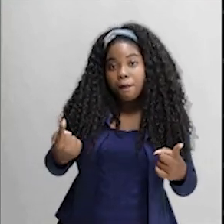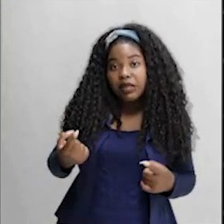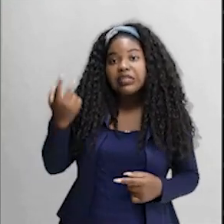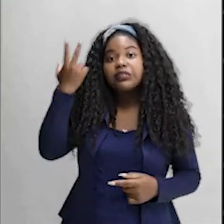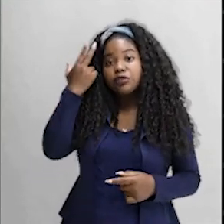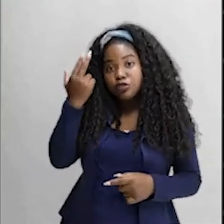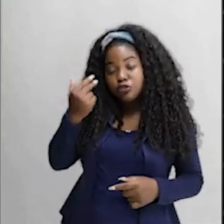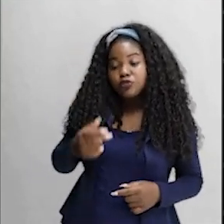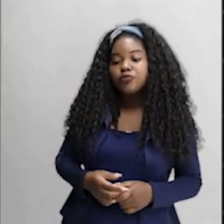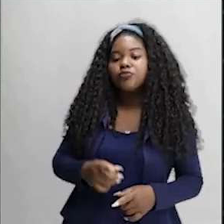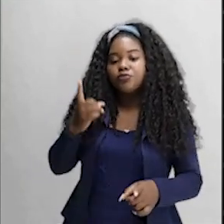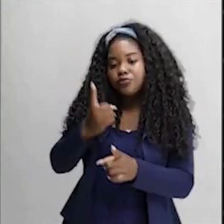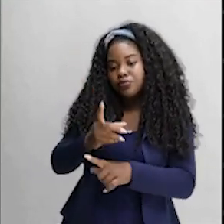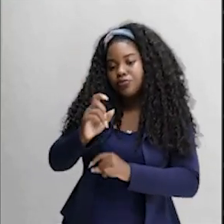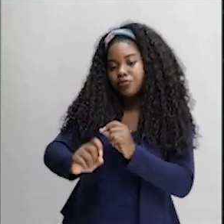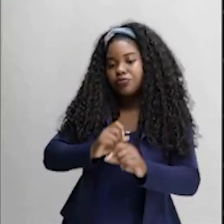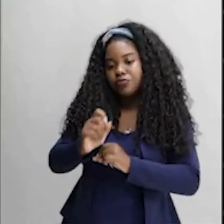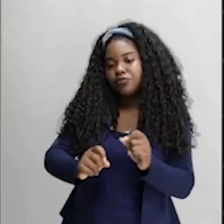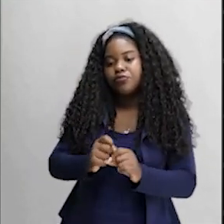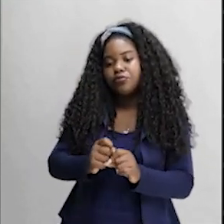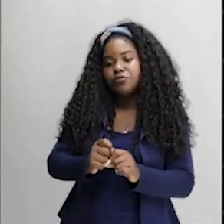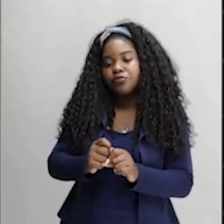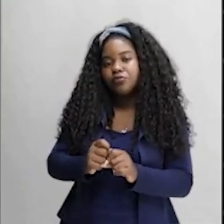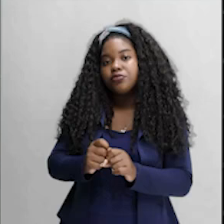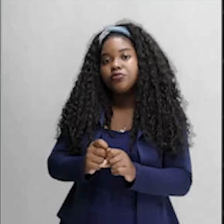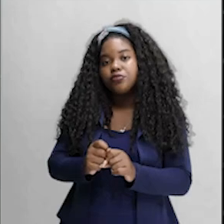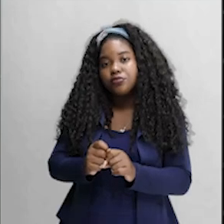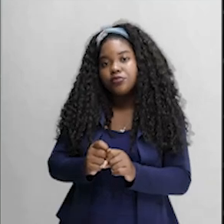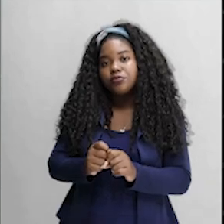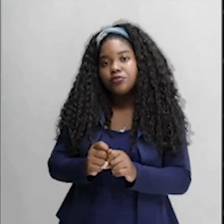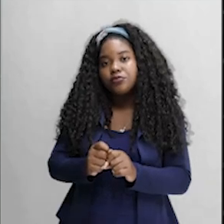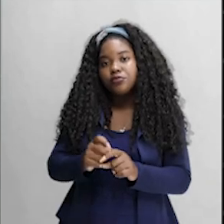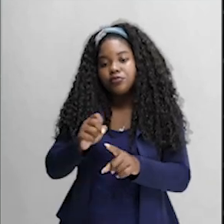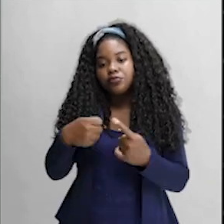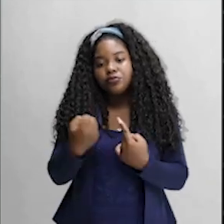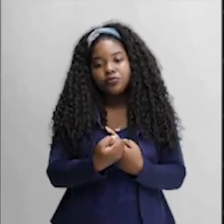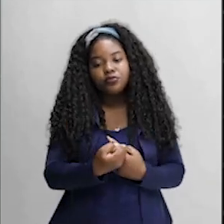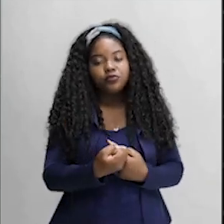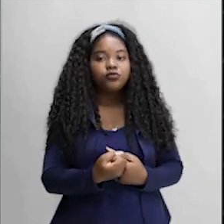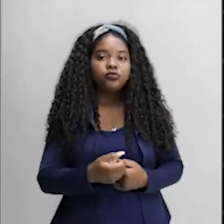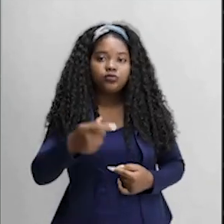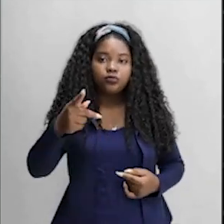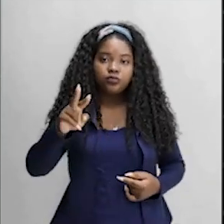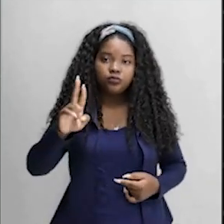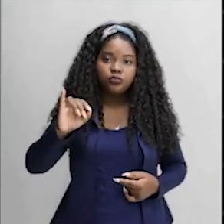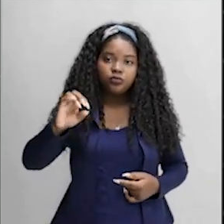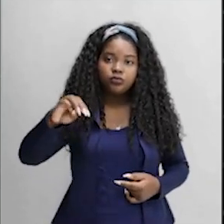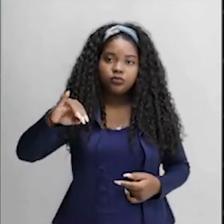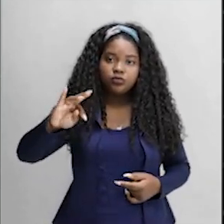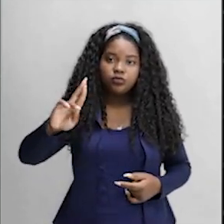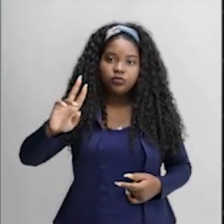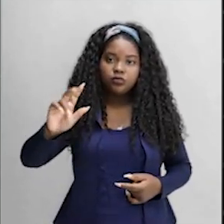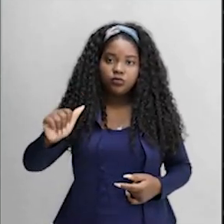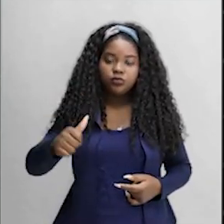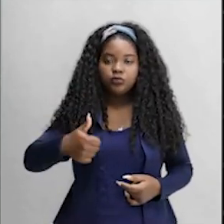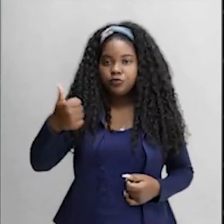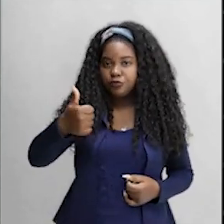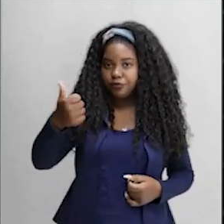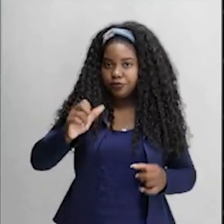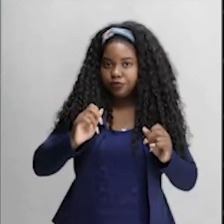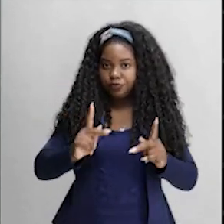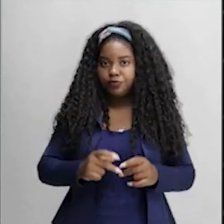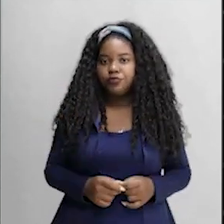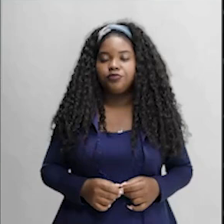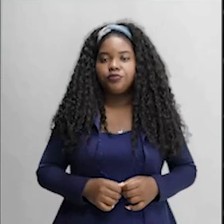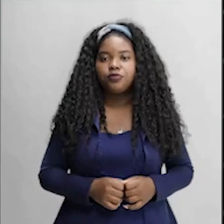nas sociedades primitivas essa divisão social do trabalho chamada divisão natural. Essa divisão natural, quero chamar a tua atenção, claro,